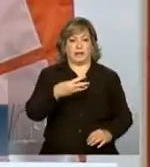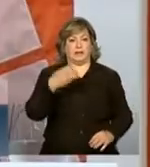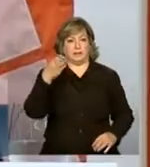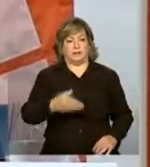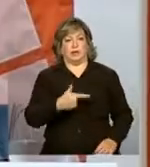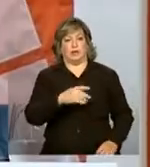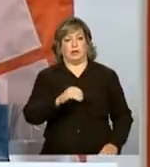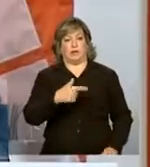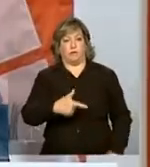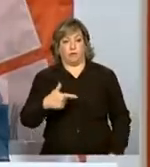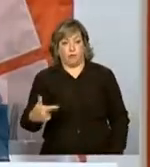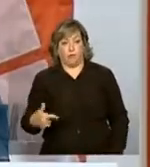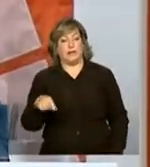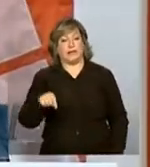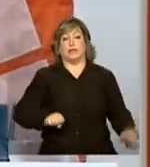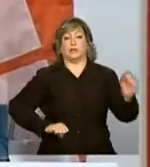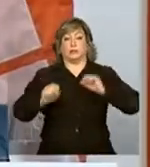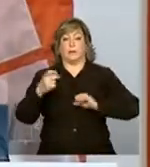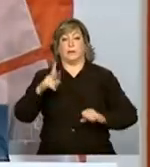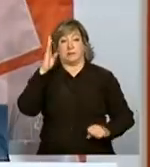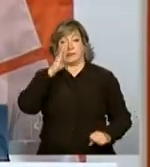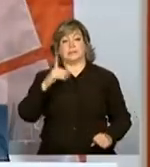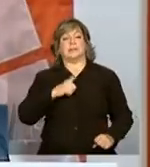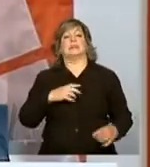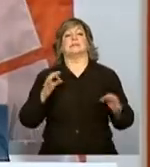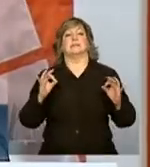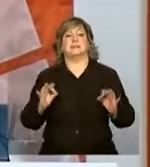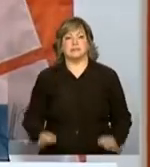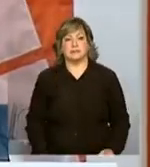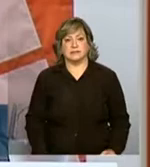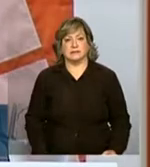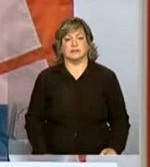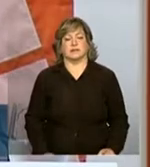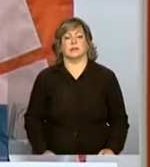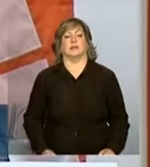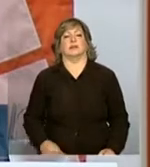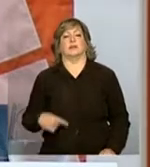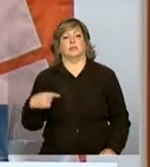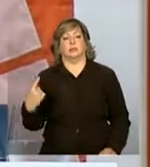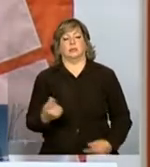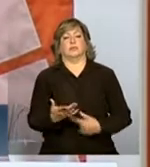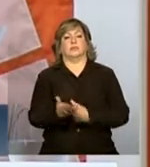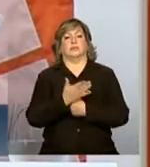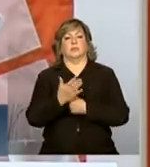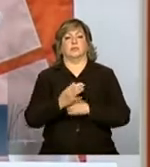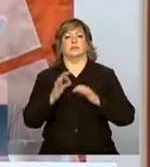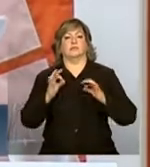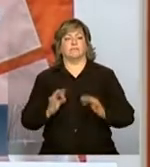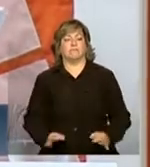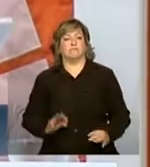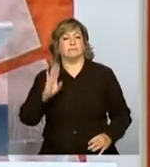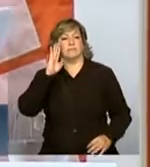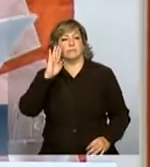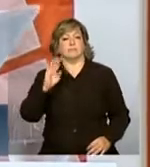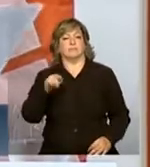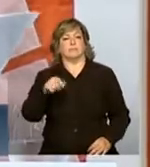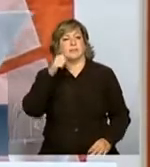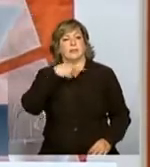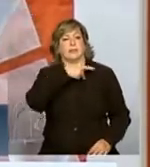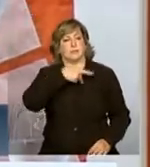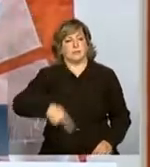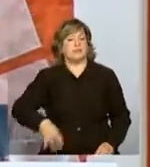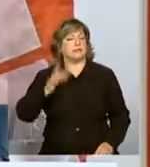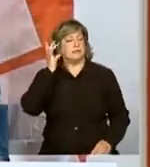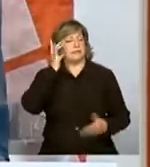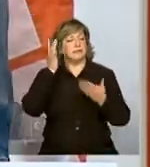2013-2022, a indústria brasileira tem a certeza de contar com o apoio fundamental e decisivo da excelentíssima